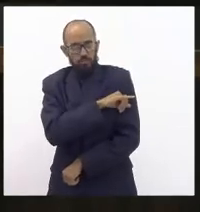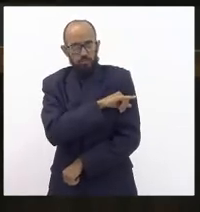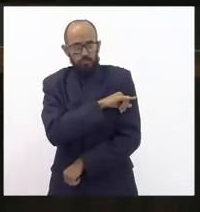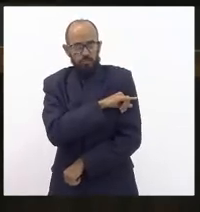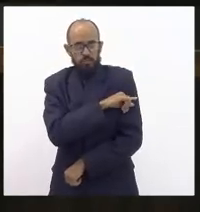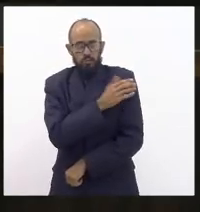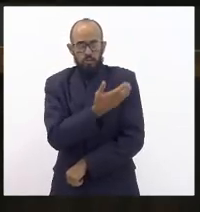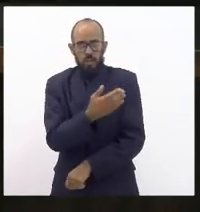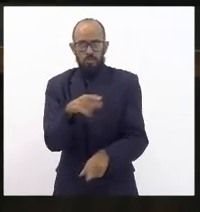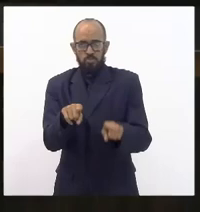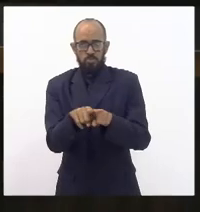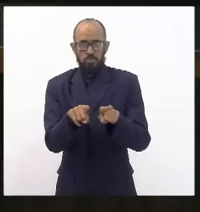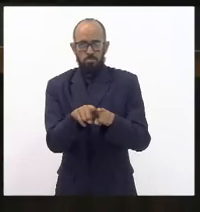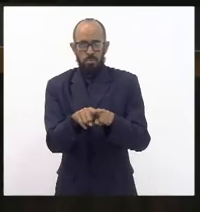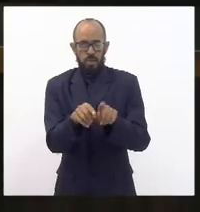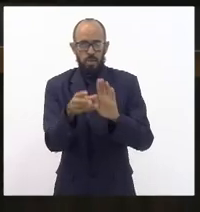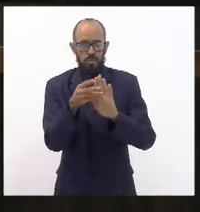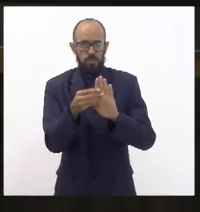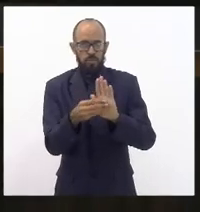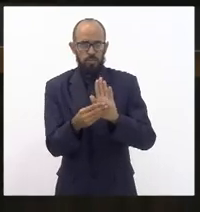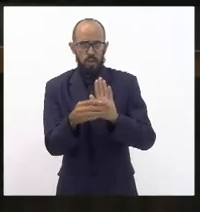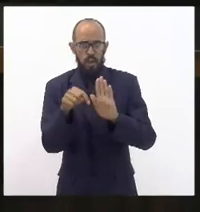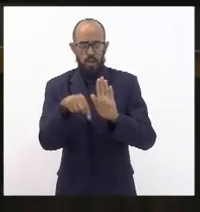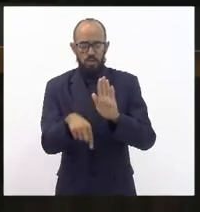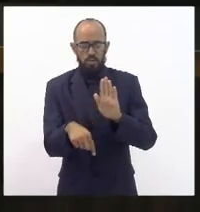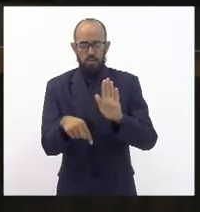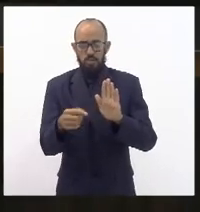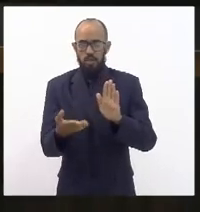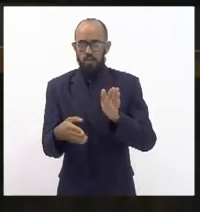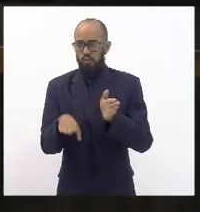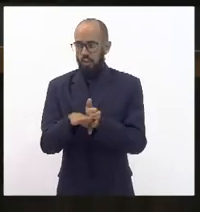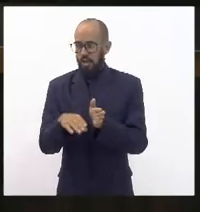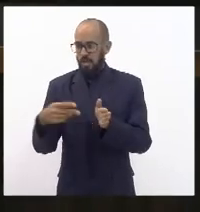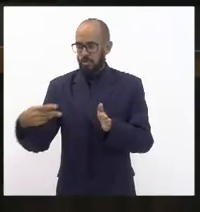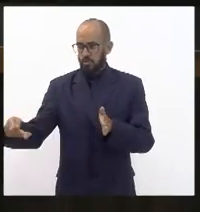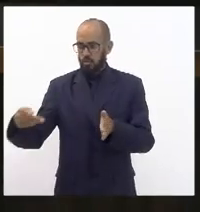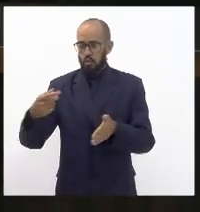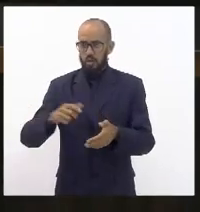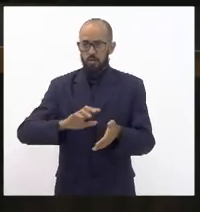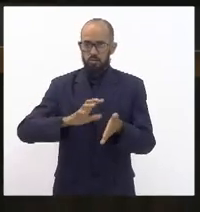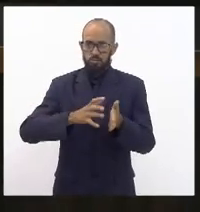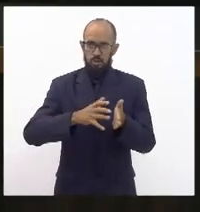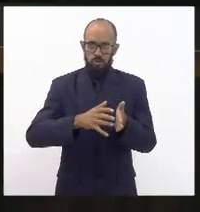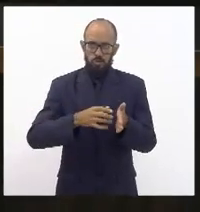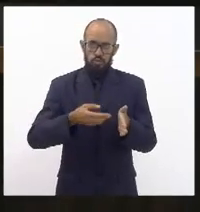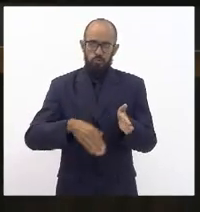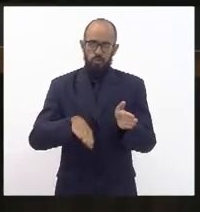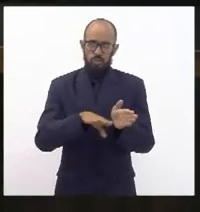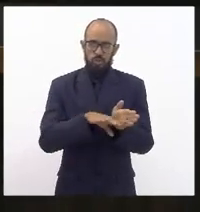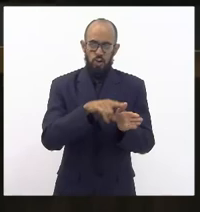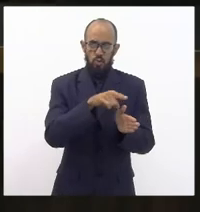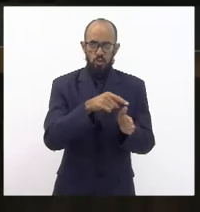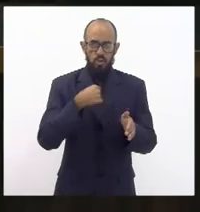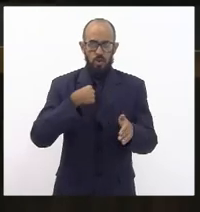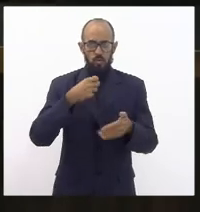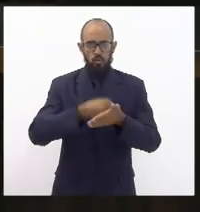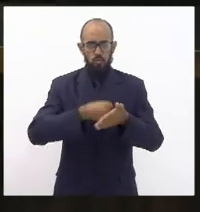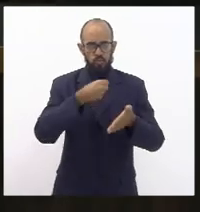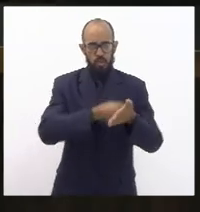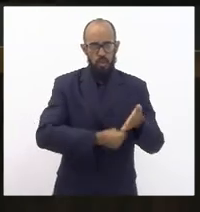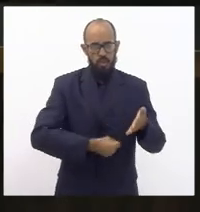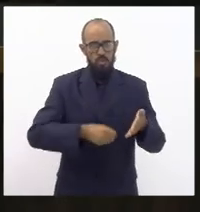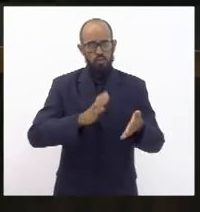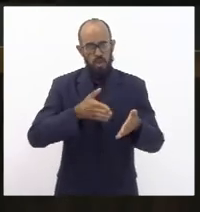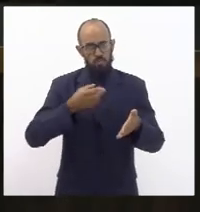e quero registrar aqui né através da sua chegada a esse partido ao qual eu militei durante muito tempo é